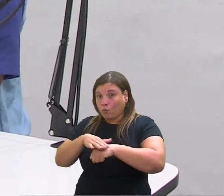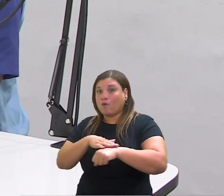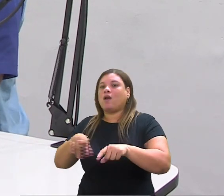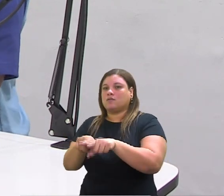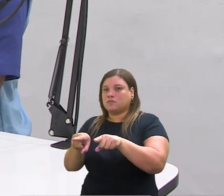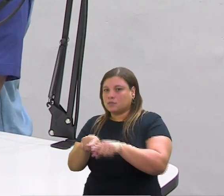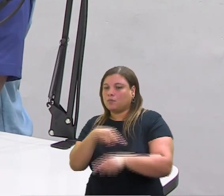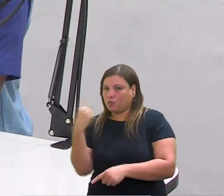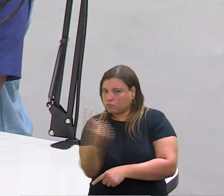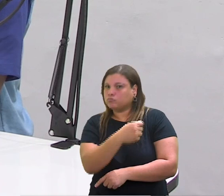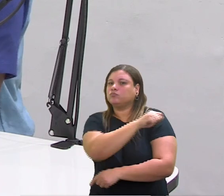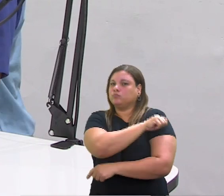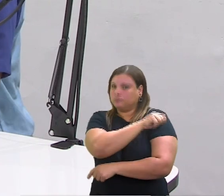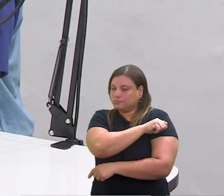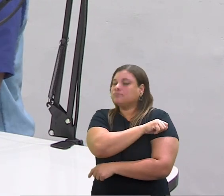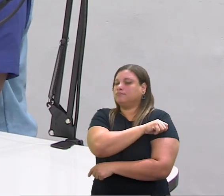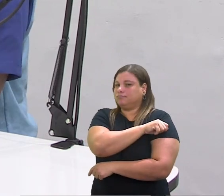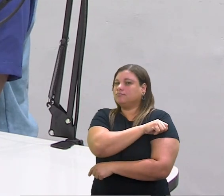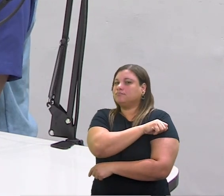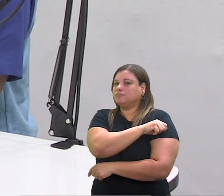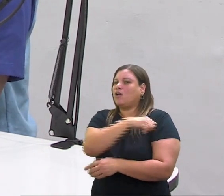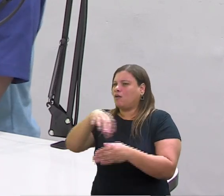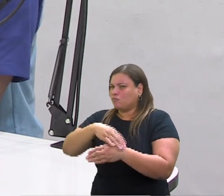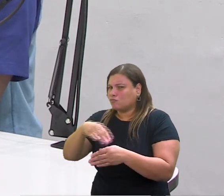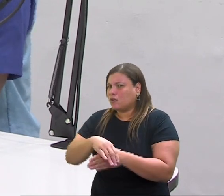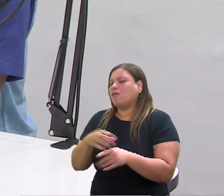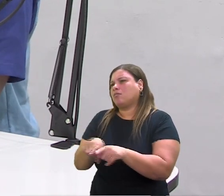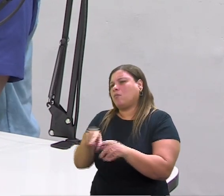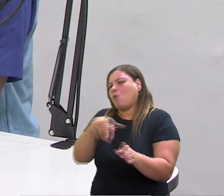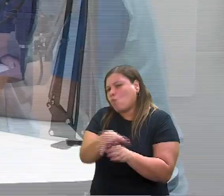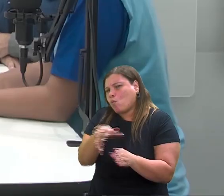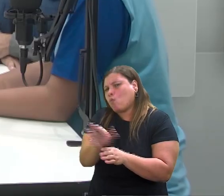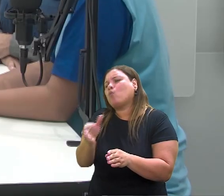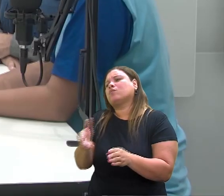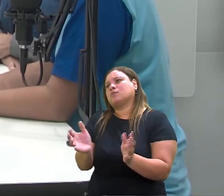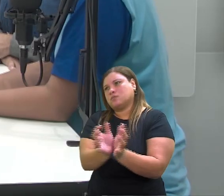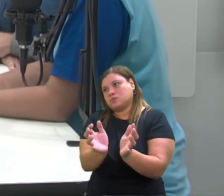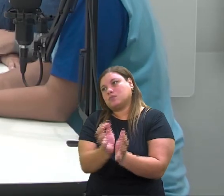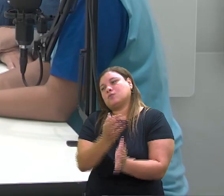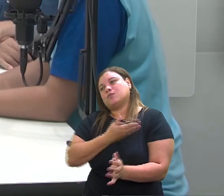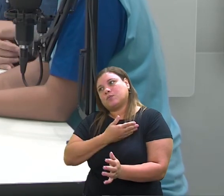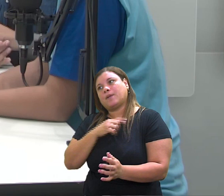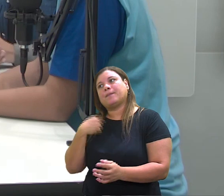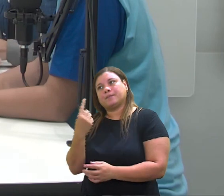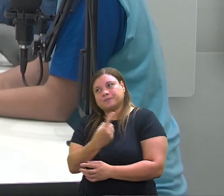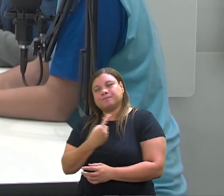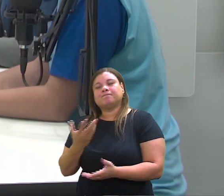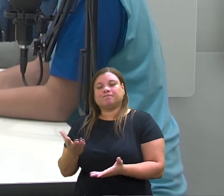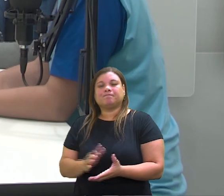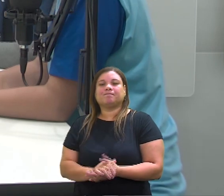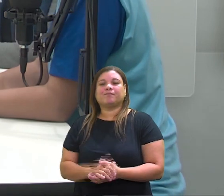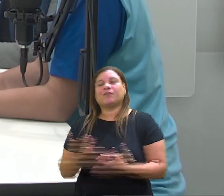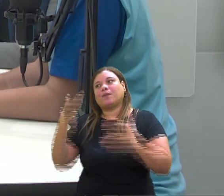bastante, e também como pessoa. Então, um beijo, tia Karine. Ah, que legal. Isso é muito bom quando o profissional é